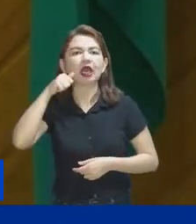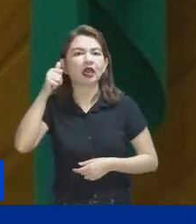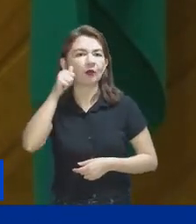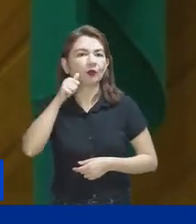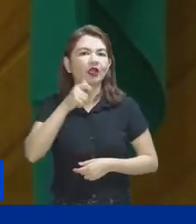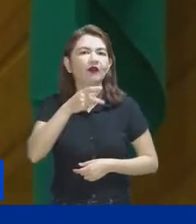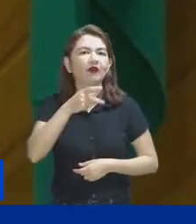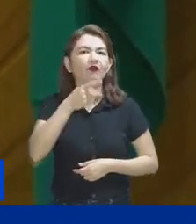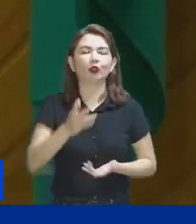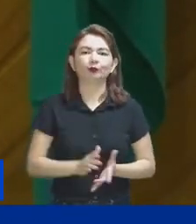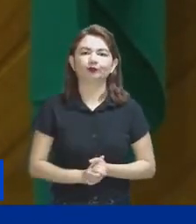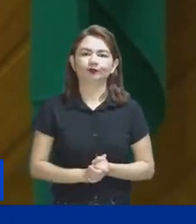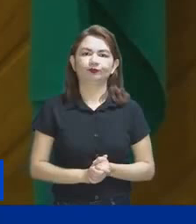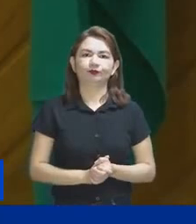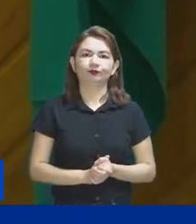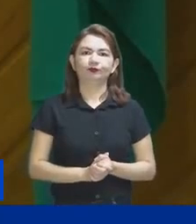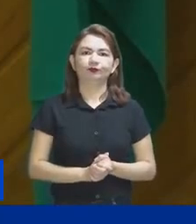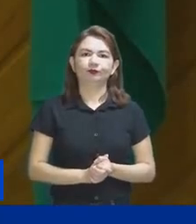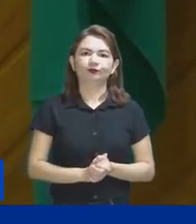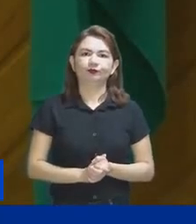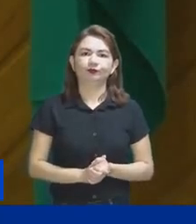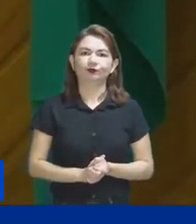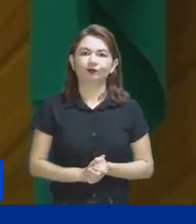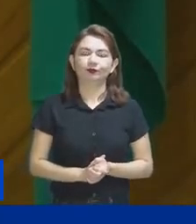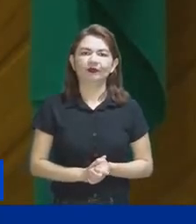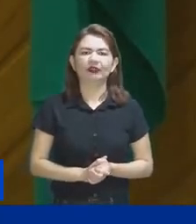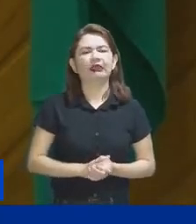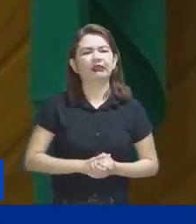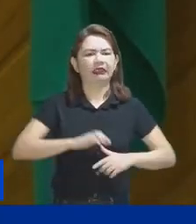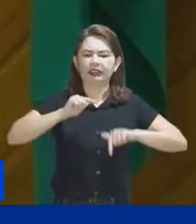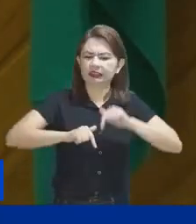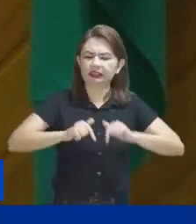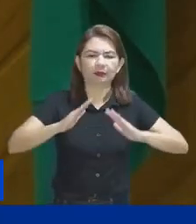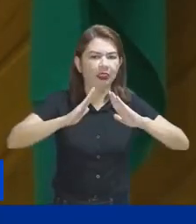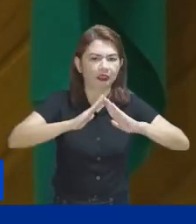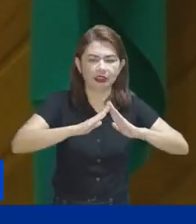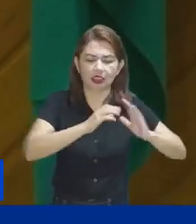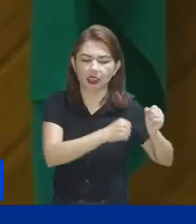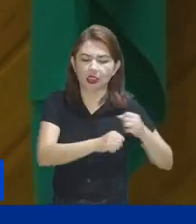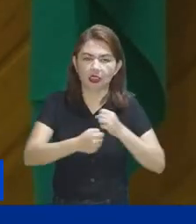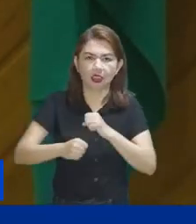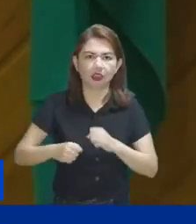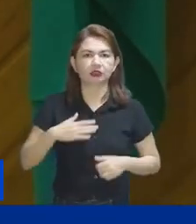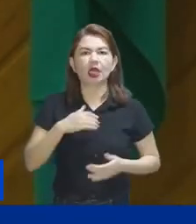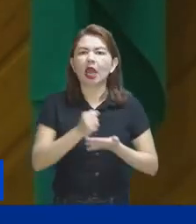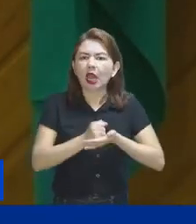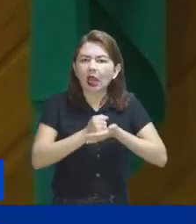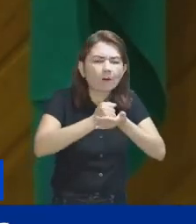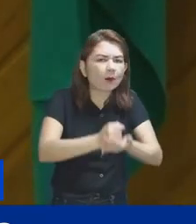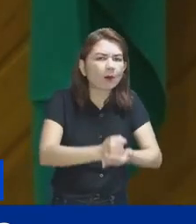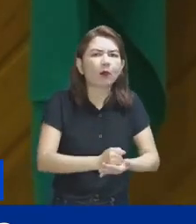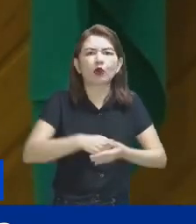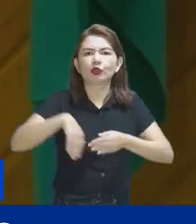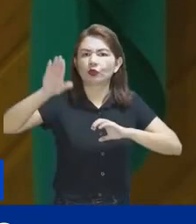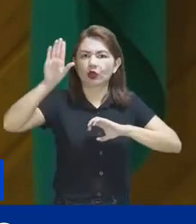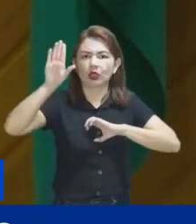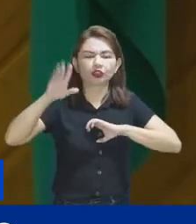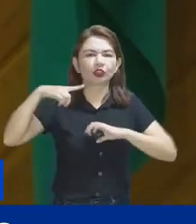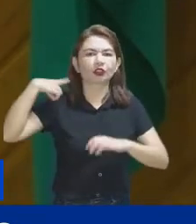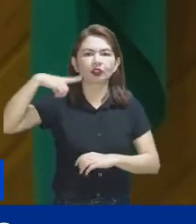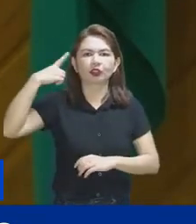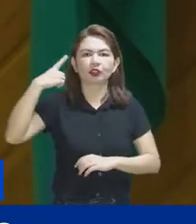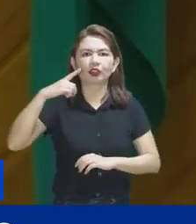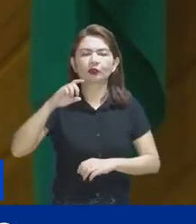afirmou o seguinte: que a depoente é dona de casa, que a depoente estava dando apoio para o candidato a deputado estadual